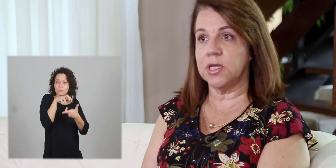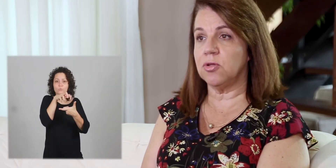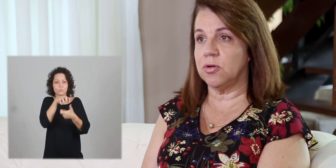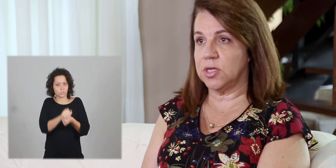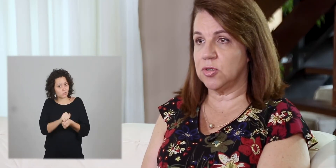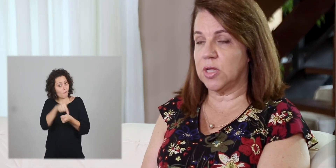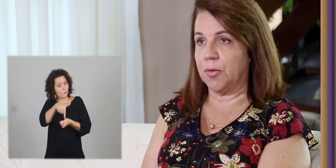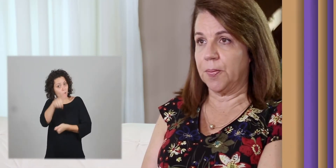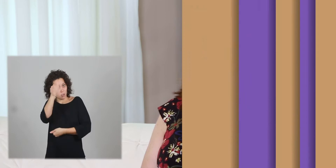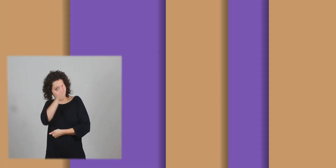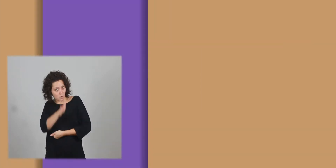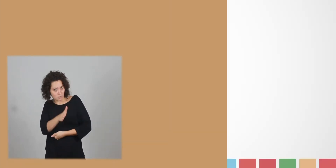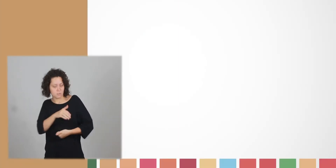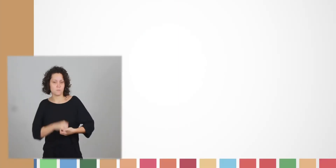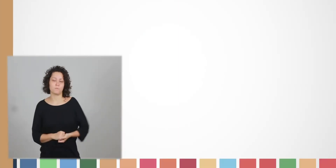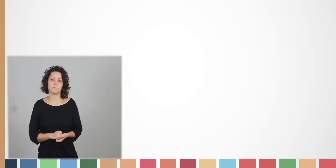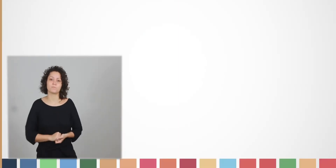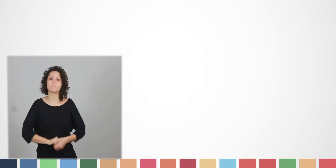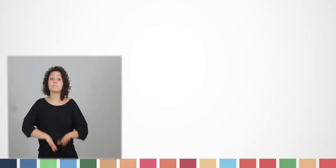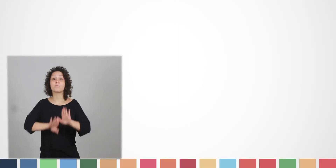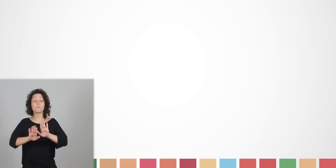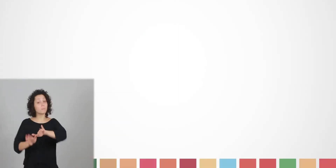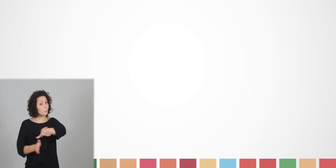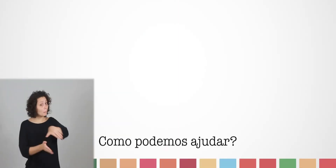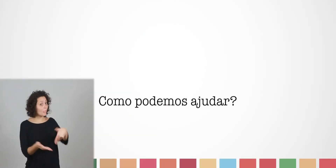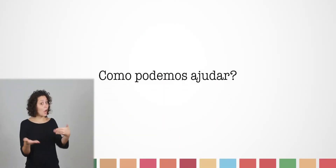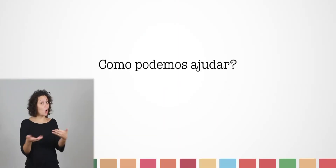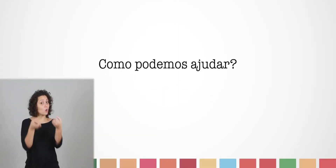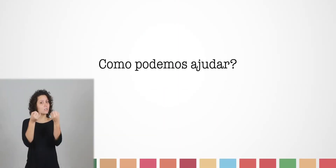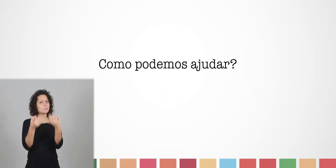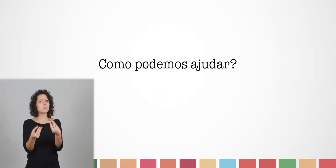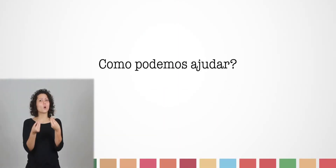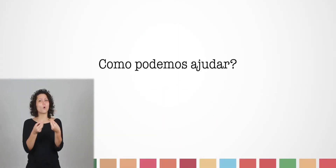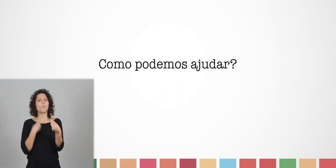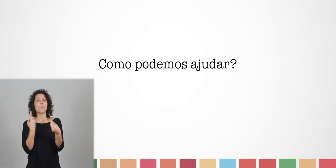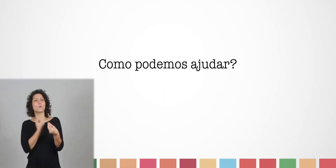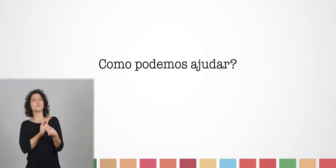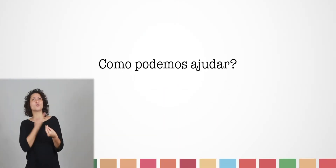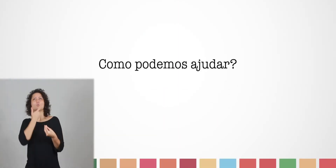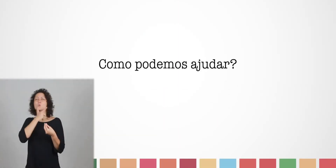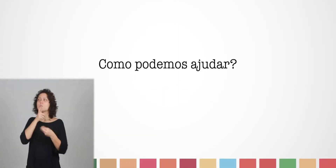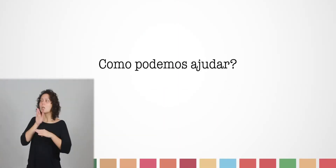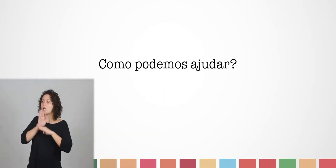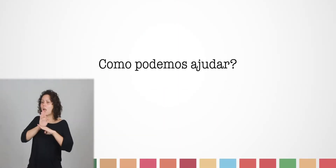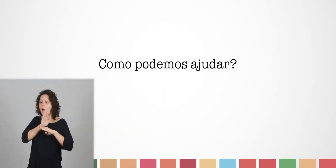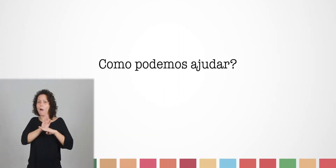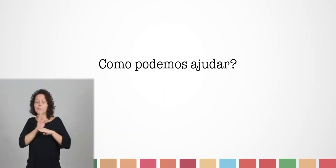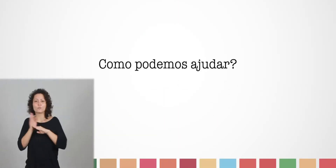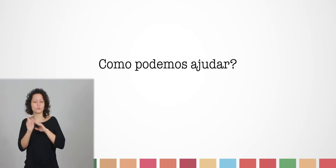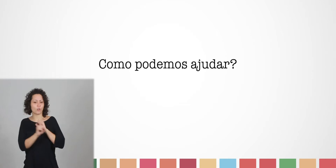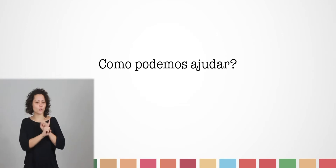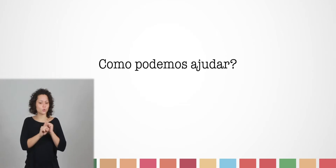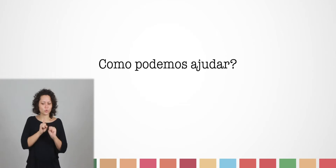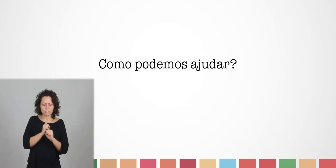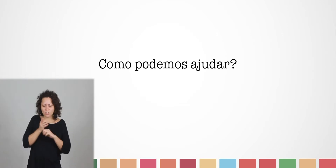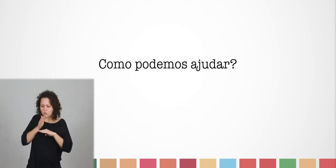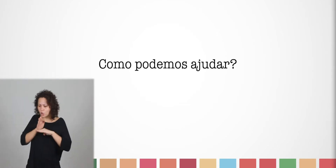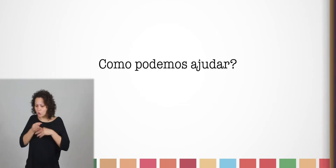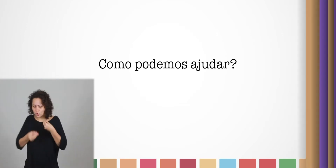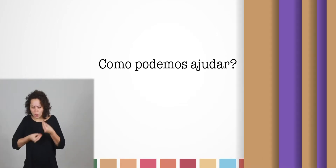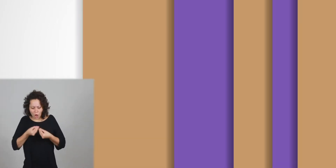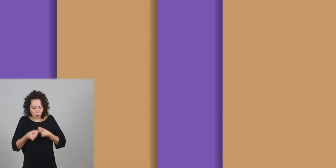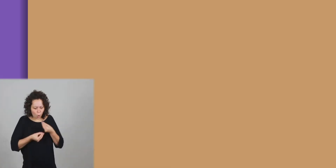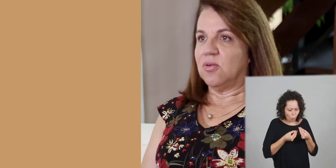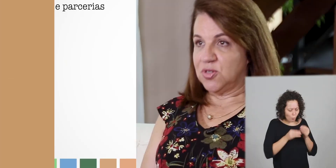no território nacional. Agora vamos falar sobre como podemos ajudar, como sociedade civil, a garantir a adoção da Agenda